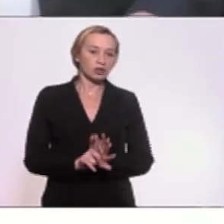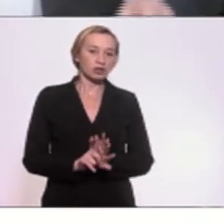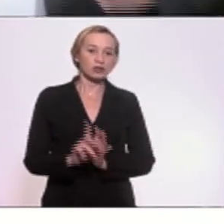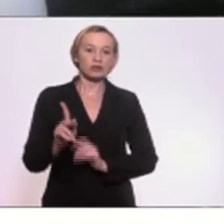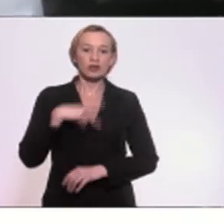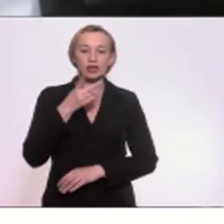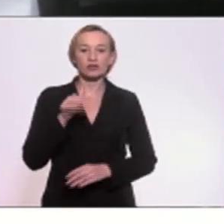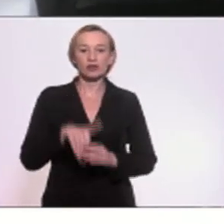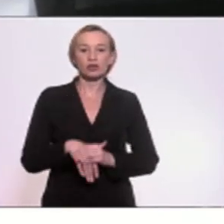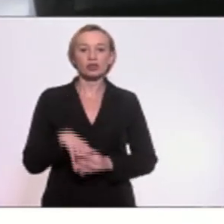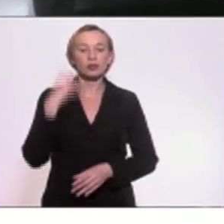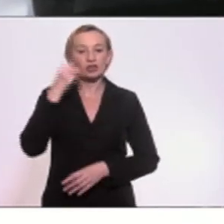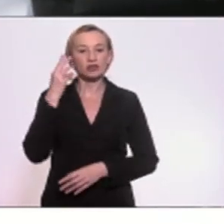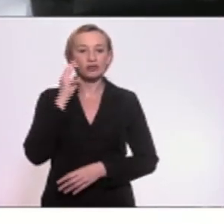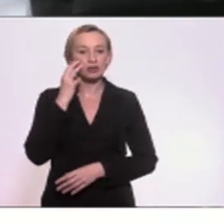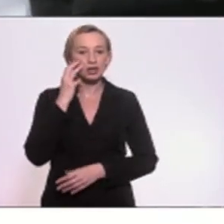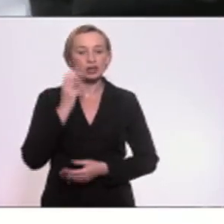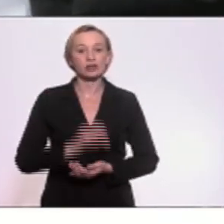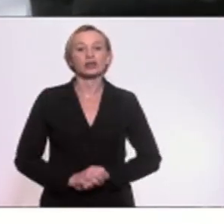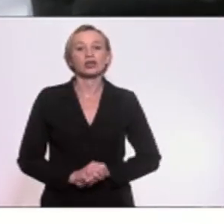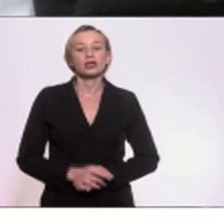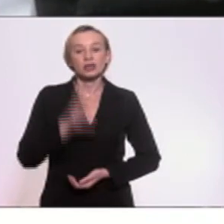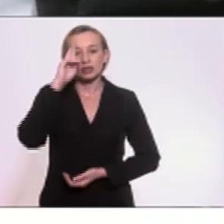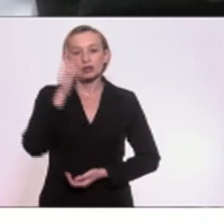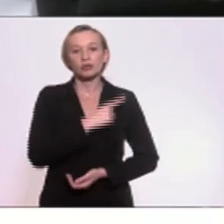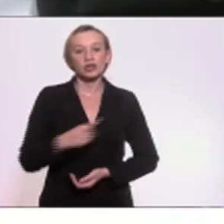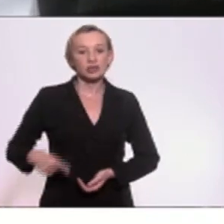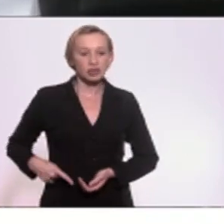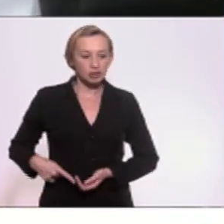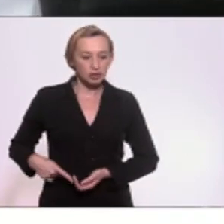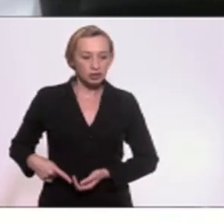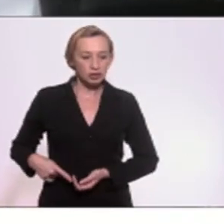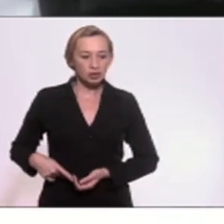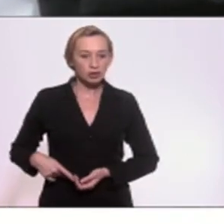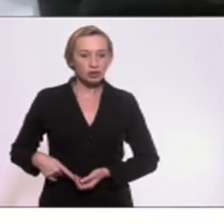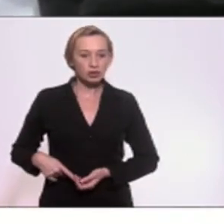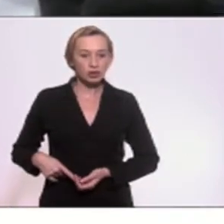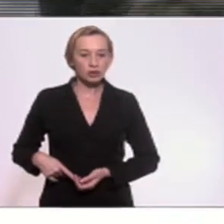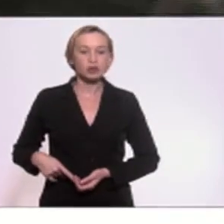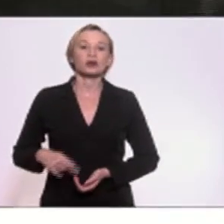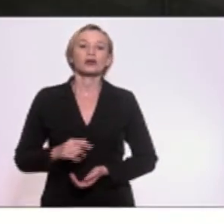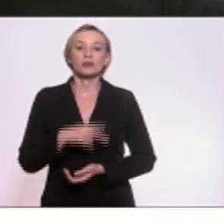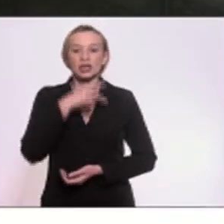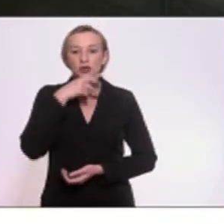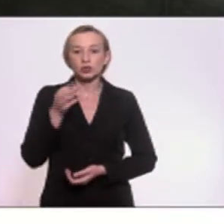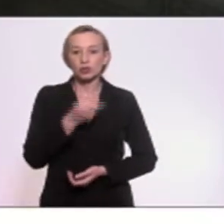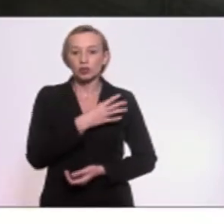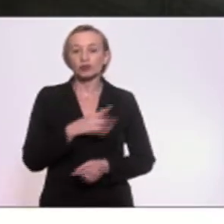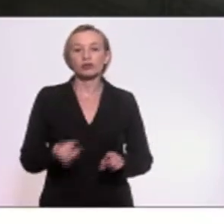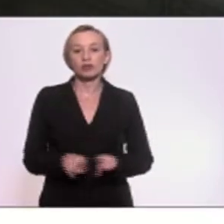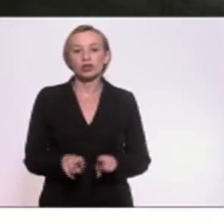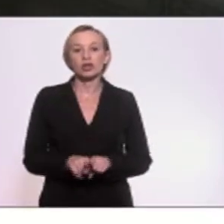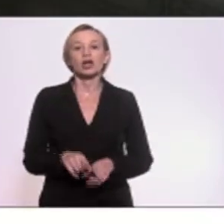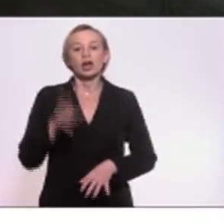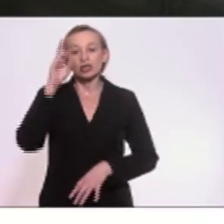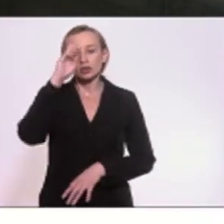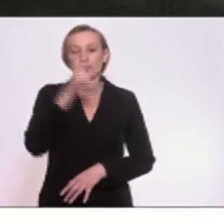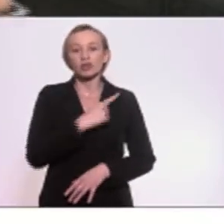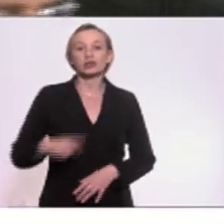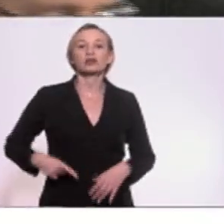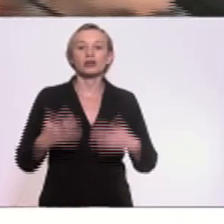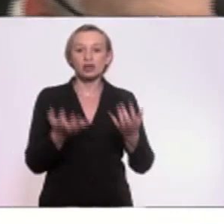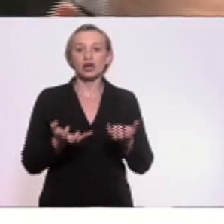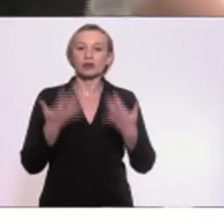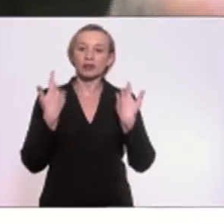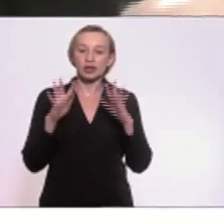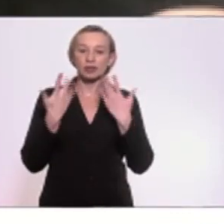de voto. Declaração de voto, deputado Valdec. Senhor presidente. Contra, novo. Quero saudar o então